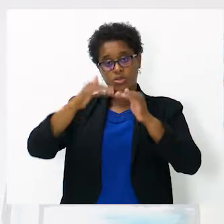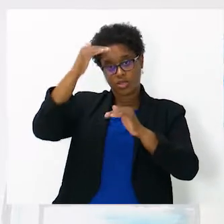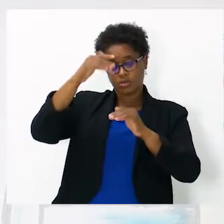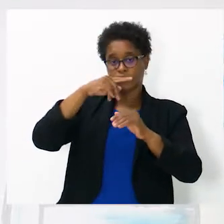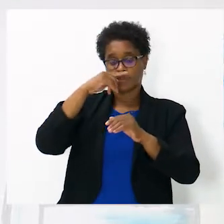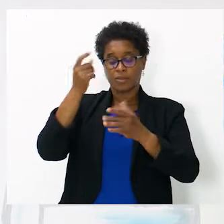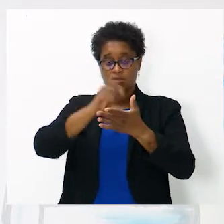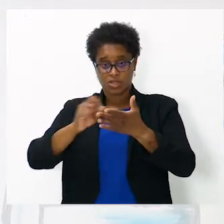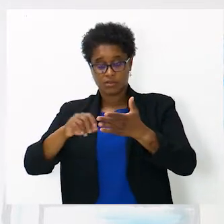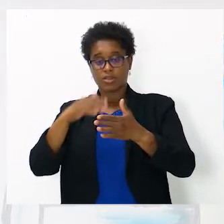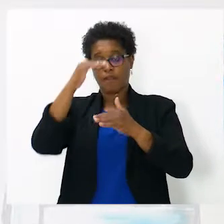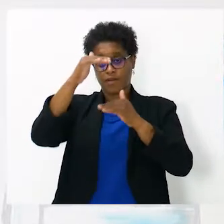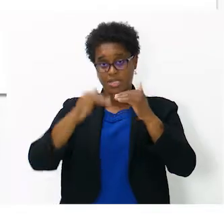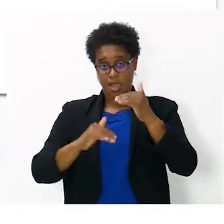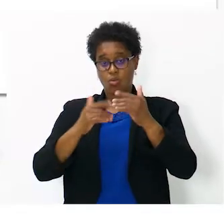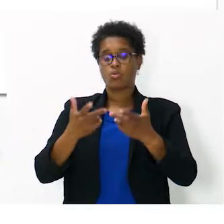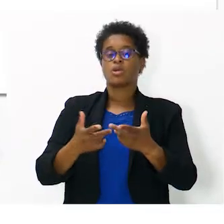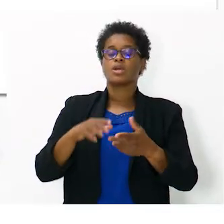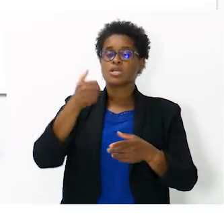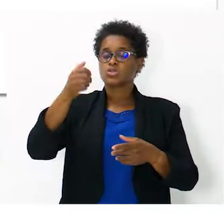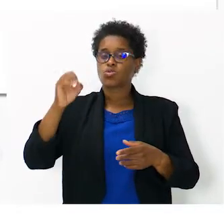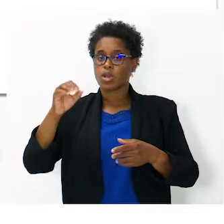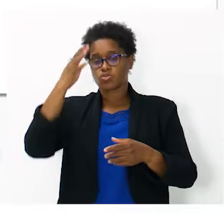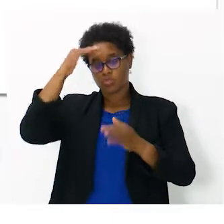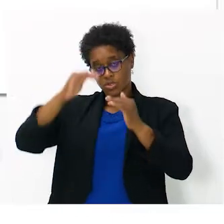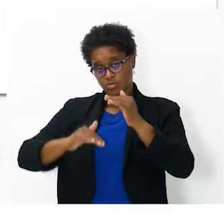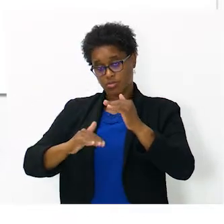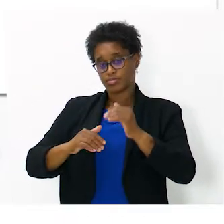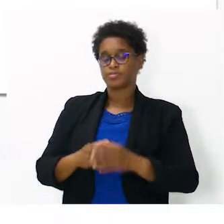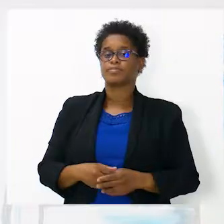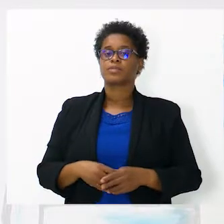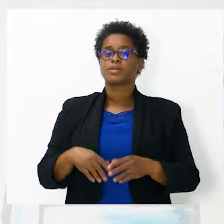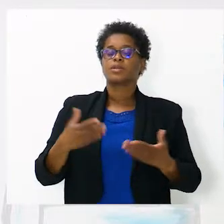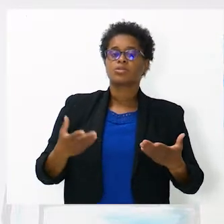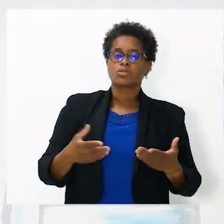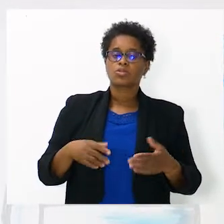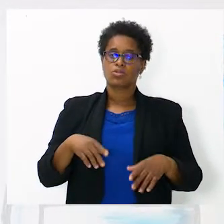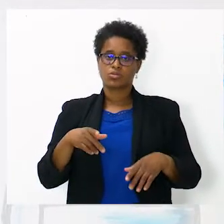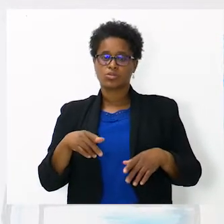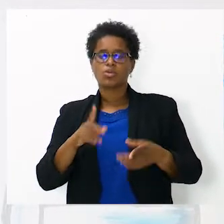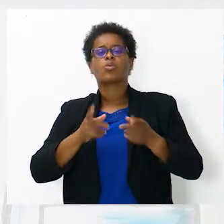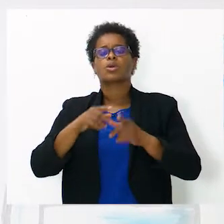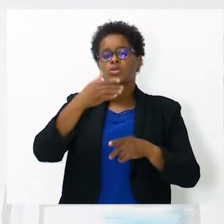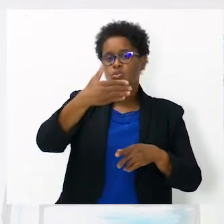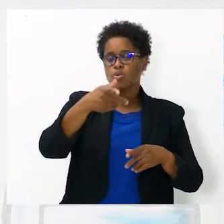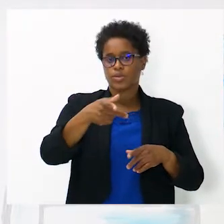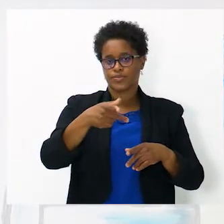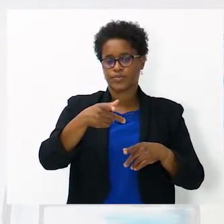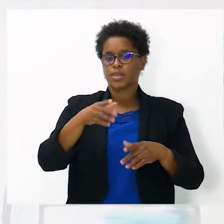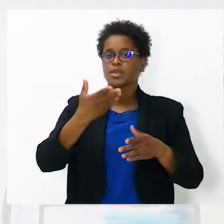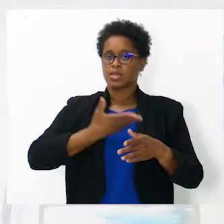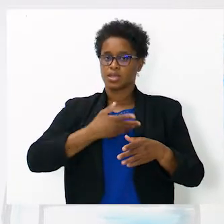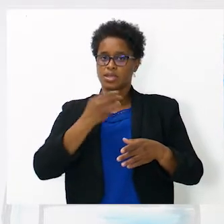se formos escrever na forma de fração, e 50 o denominador. O significado desse 1